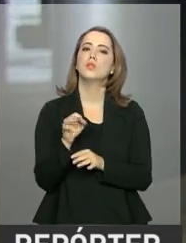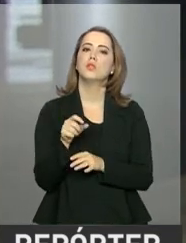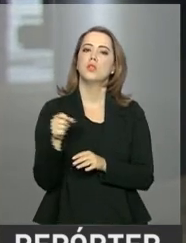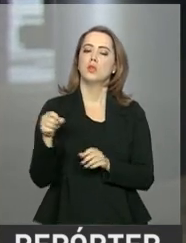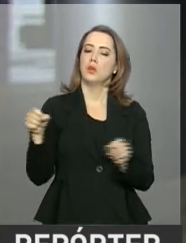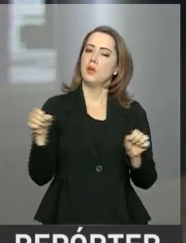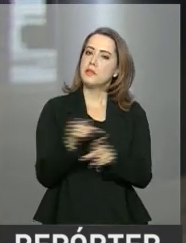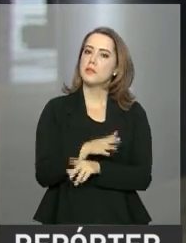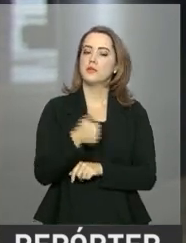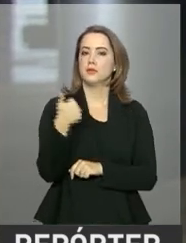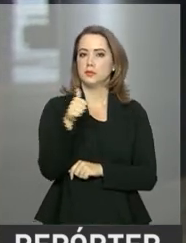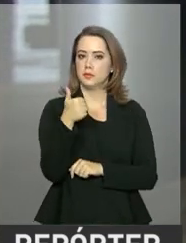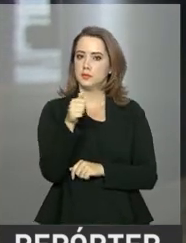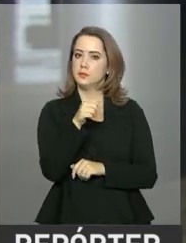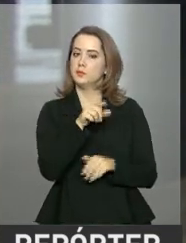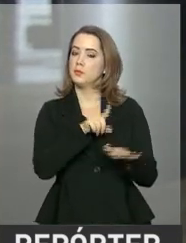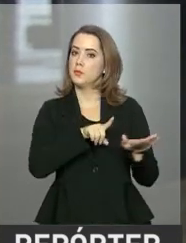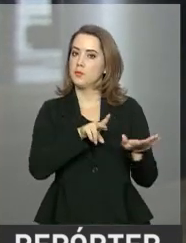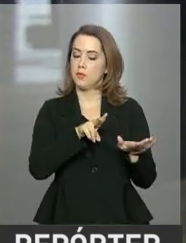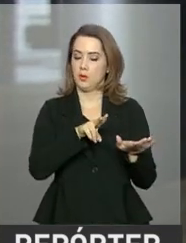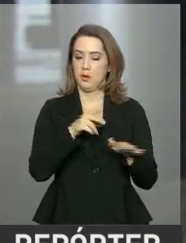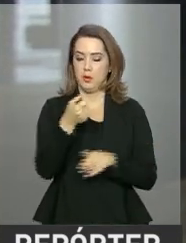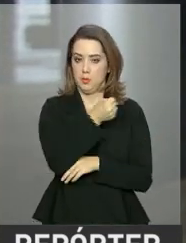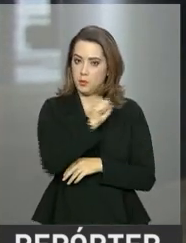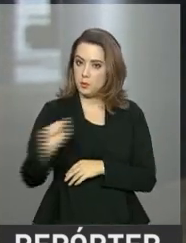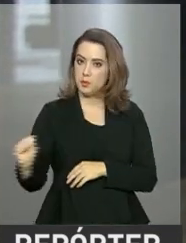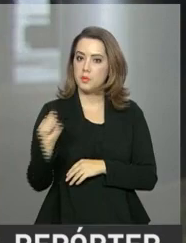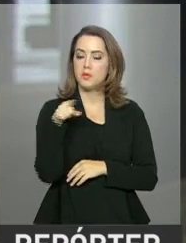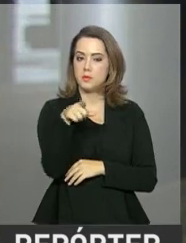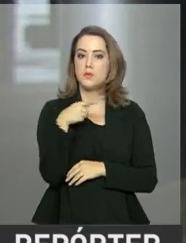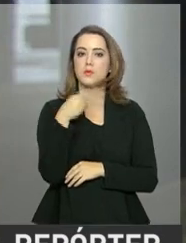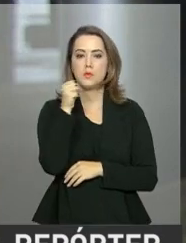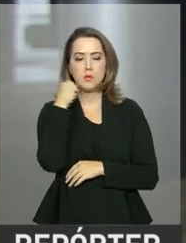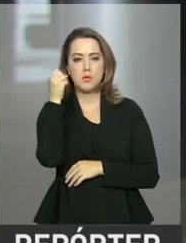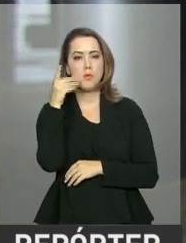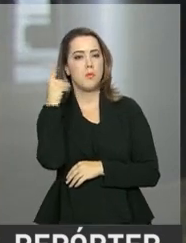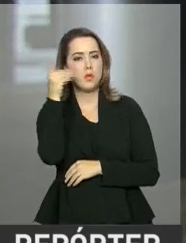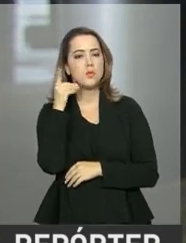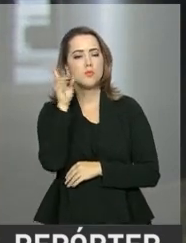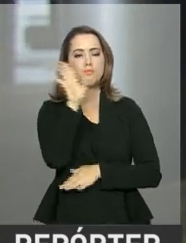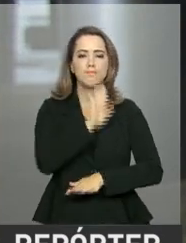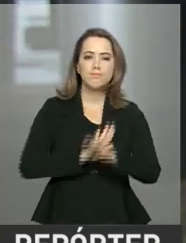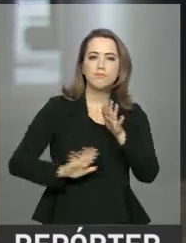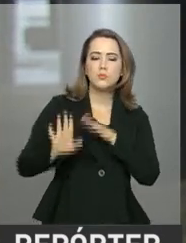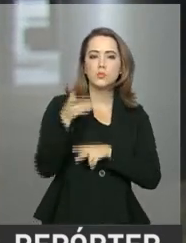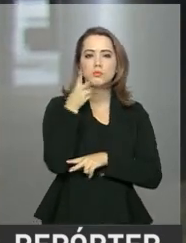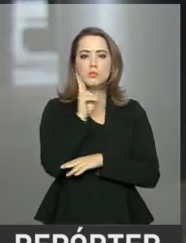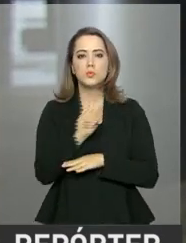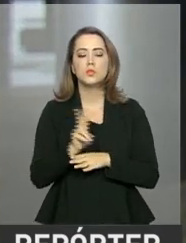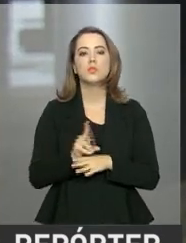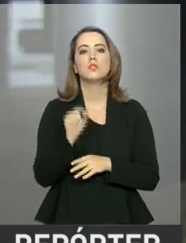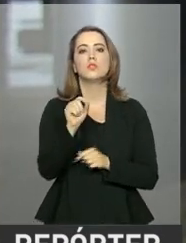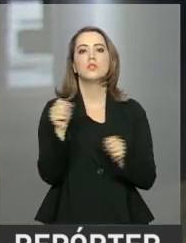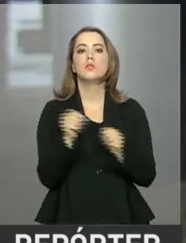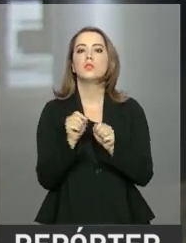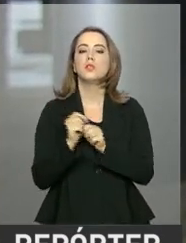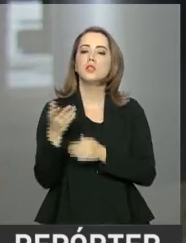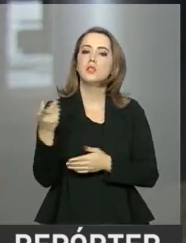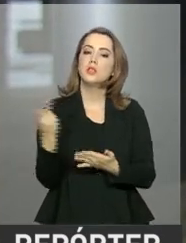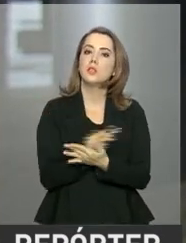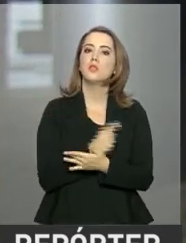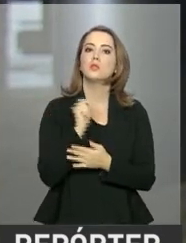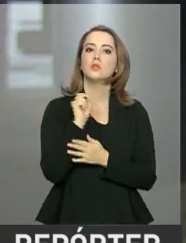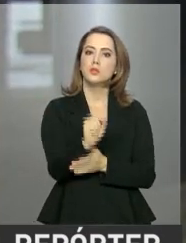primeiro semestre aqui em Brasília. É uma forma dos parlamentares fazerem um balanço das ações que colocaram em prática no